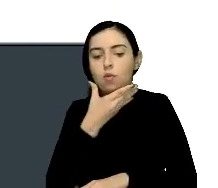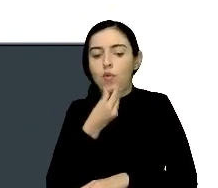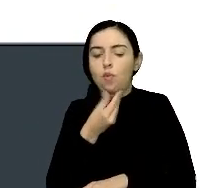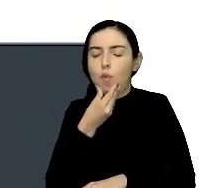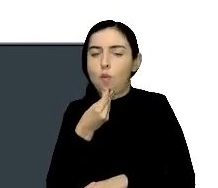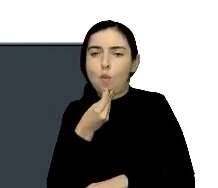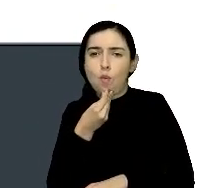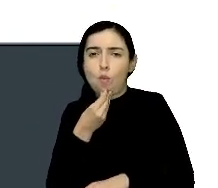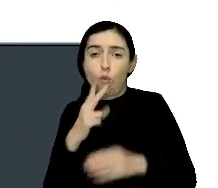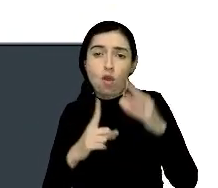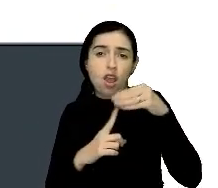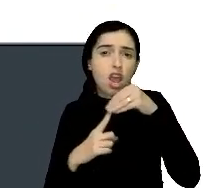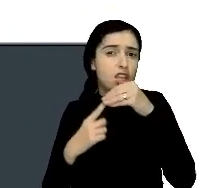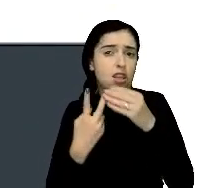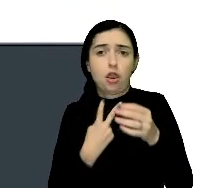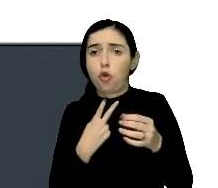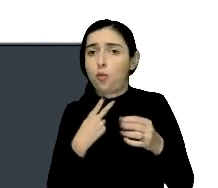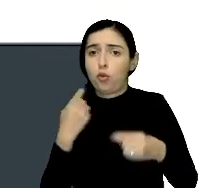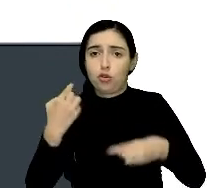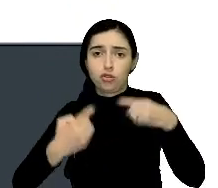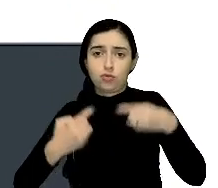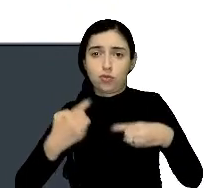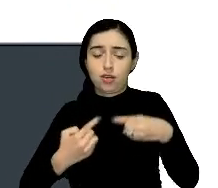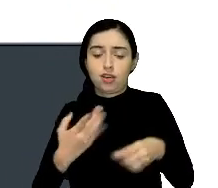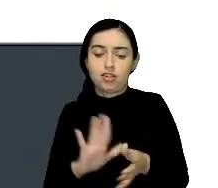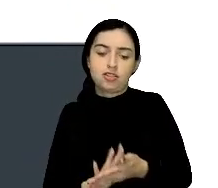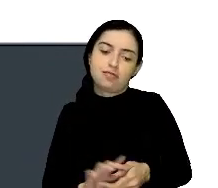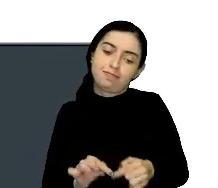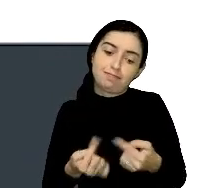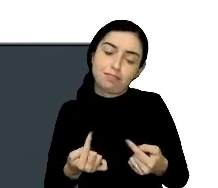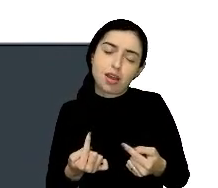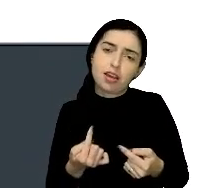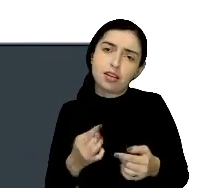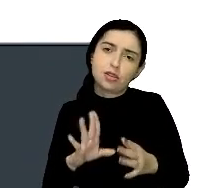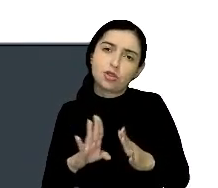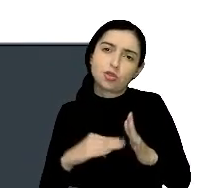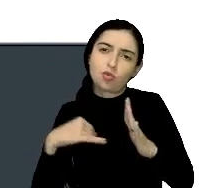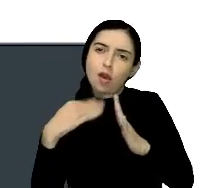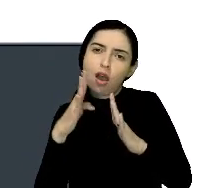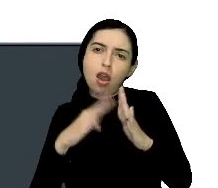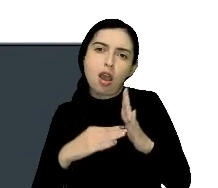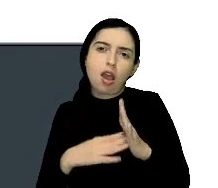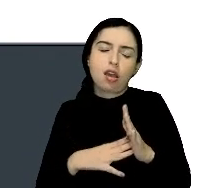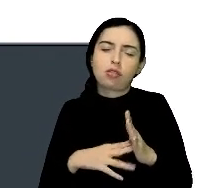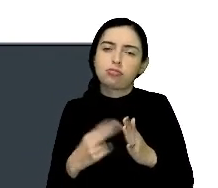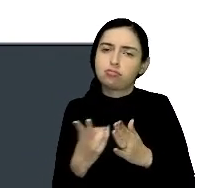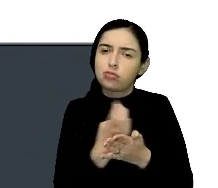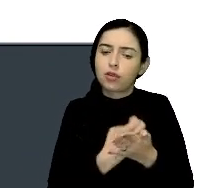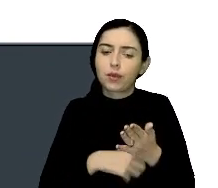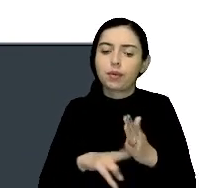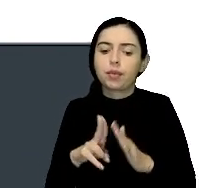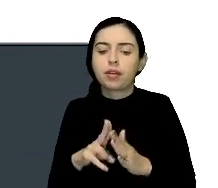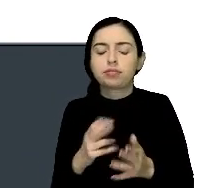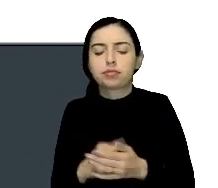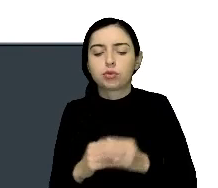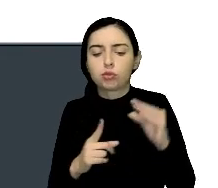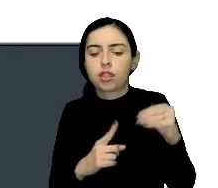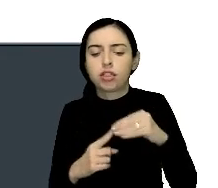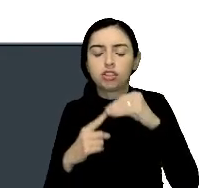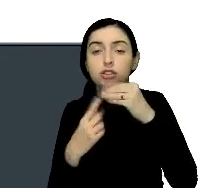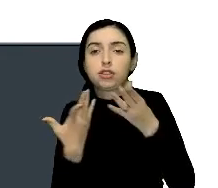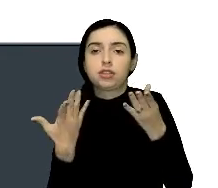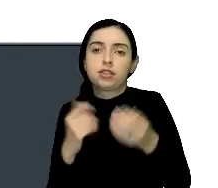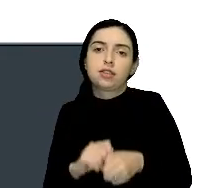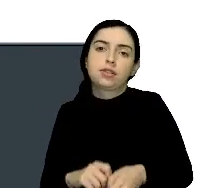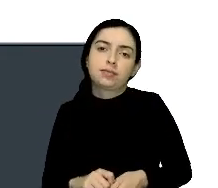Né? Esse é o Guernica, o Picasso com o Guernica. Não, então, tá bom. Ou